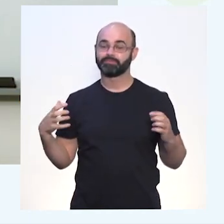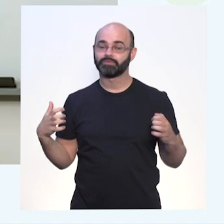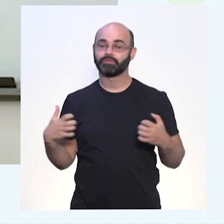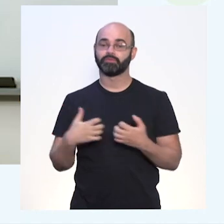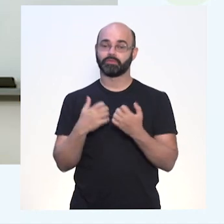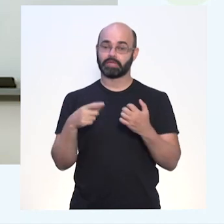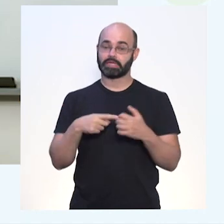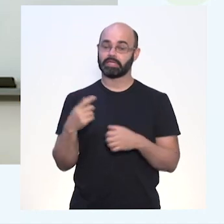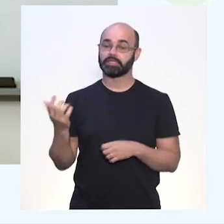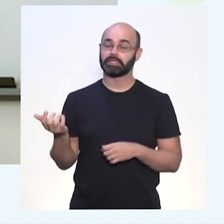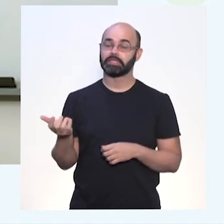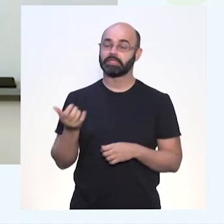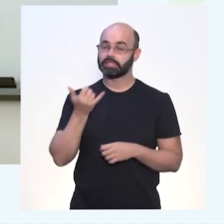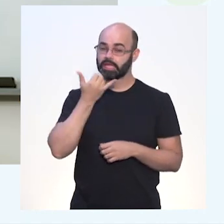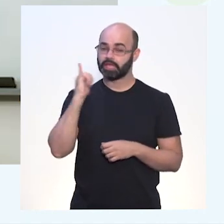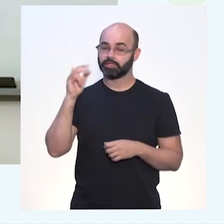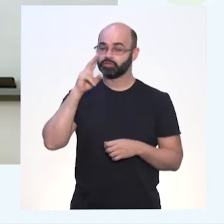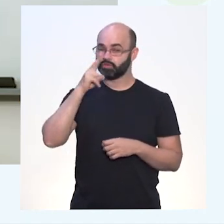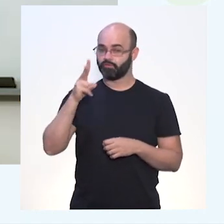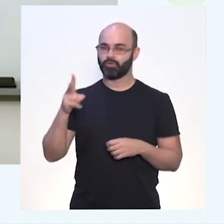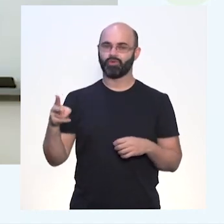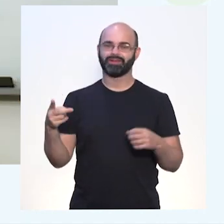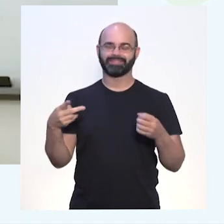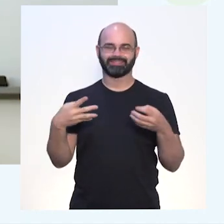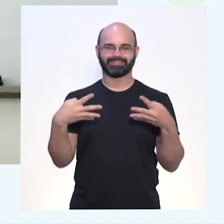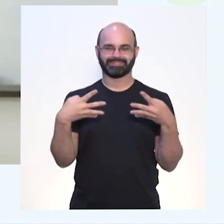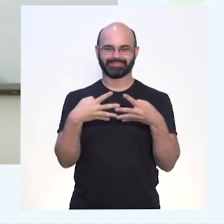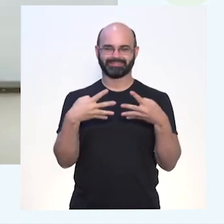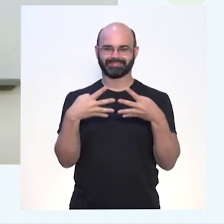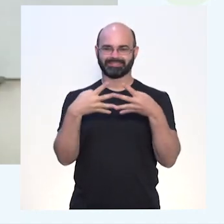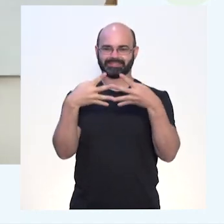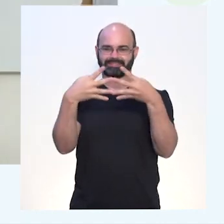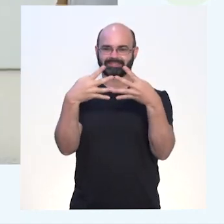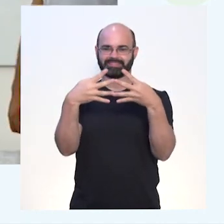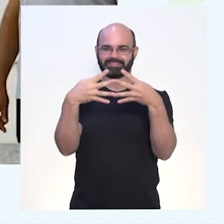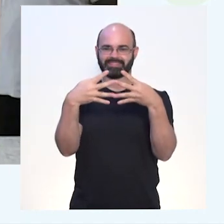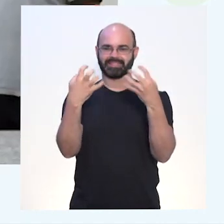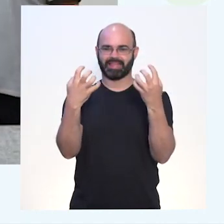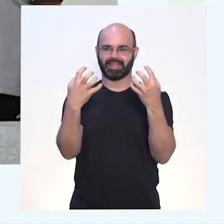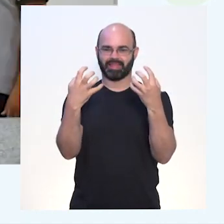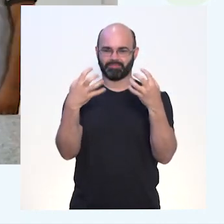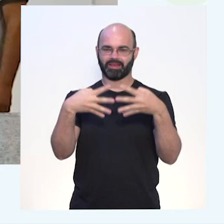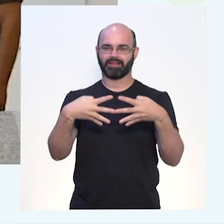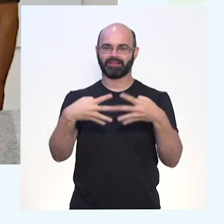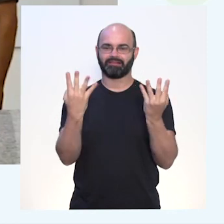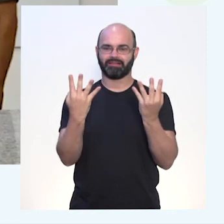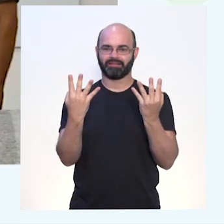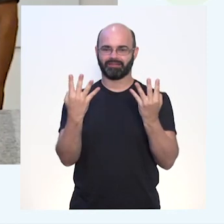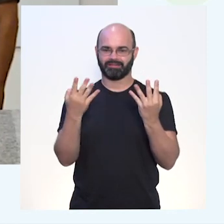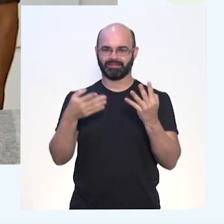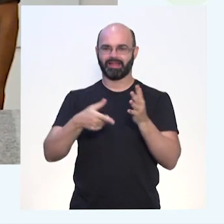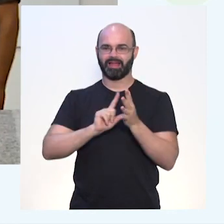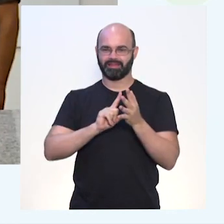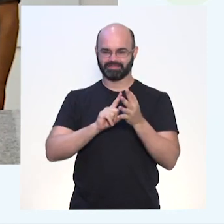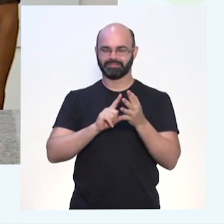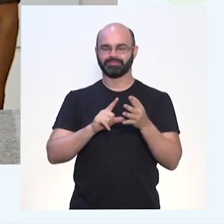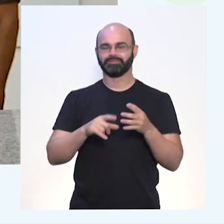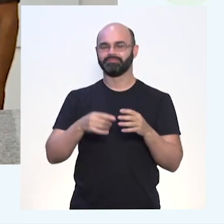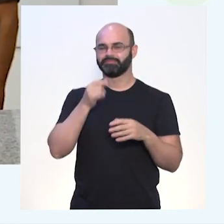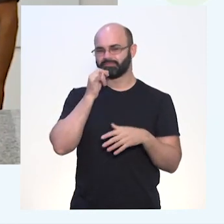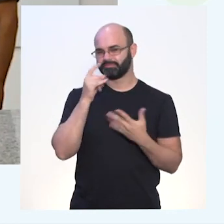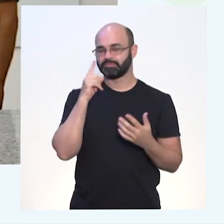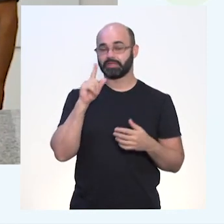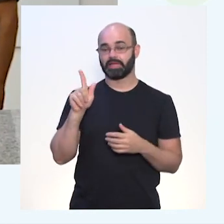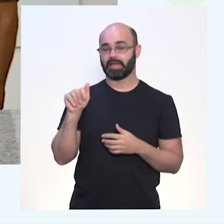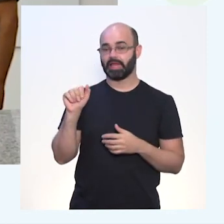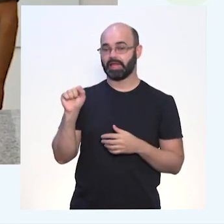energia suficiente para quebrar a ligação antiga. Lembra que a gente viu lá que os átomos, eles, com exceção dos gases nobres e tal,